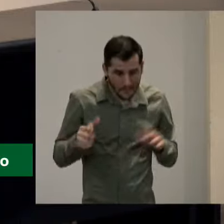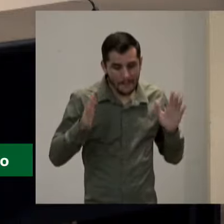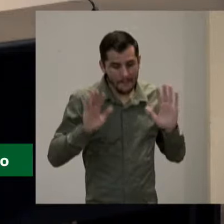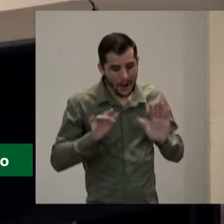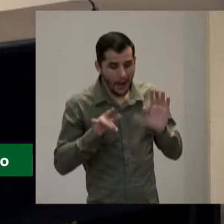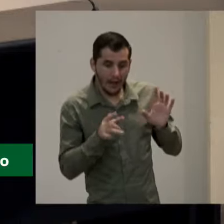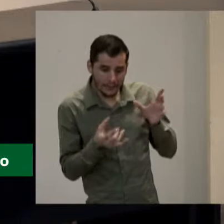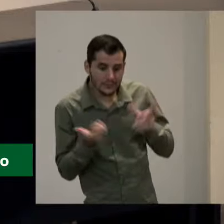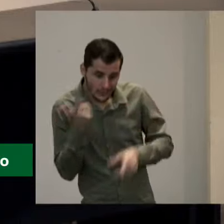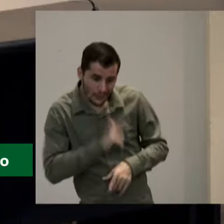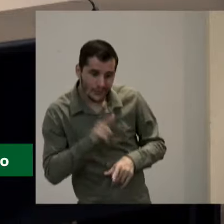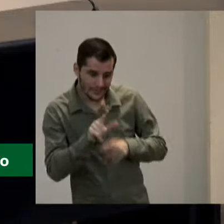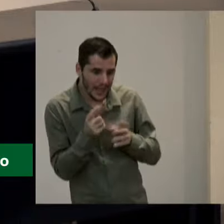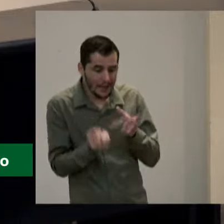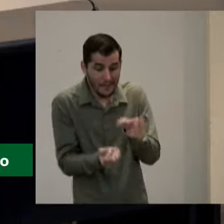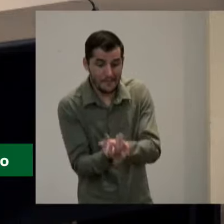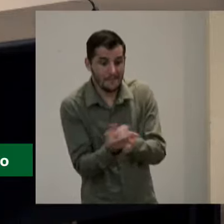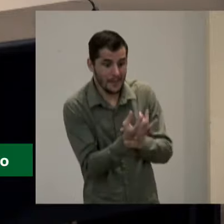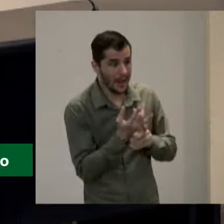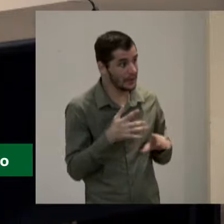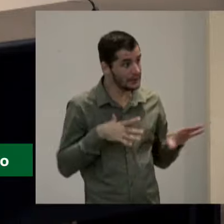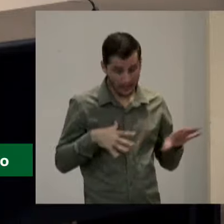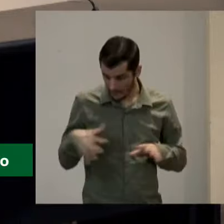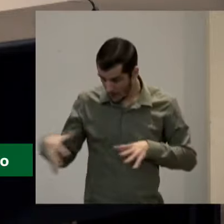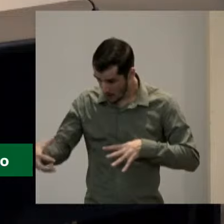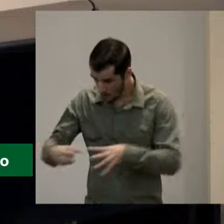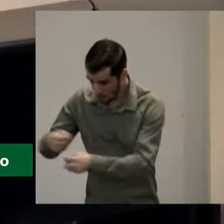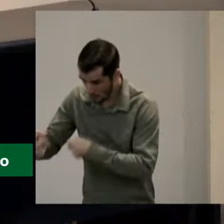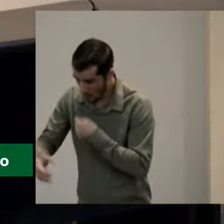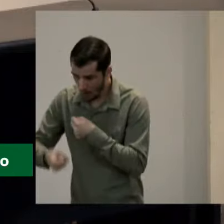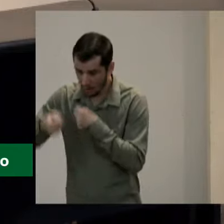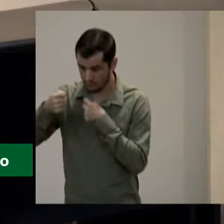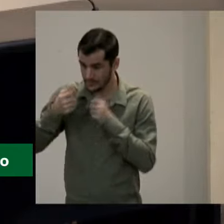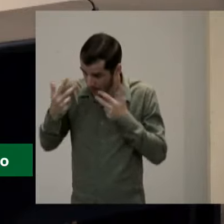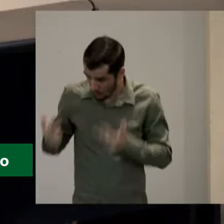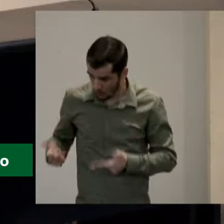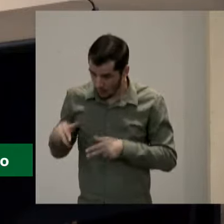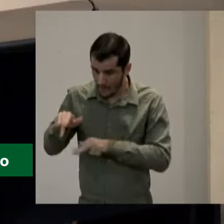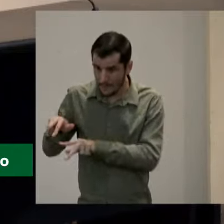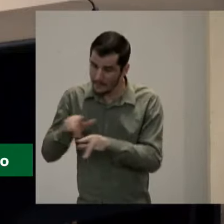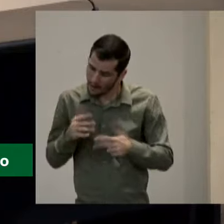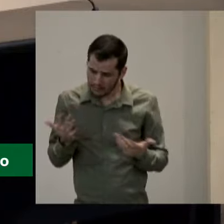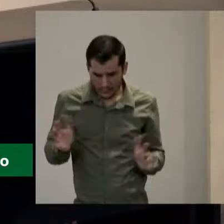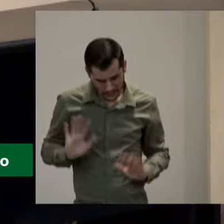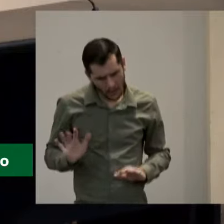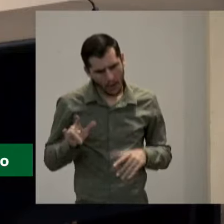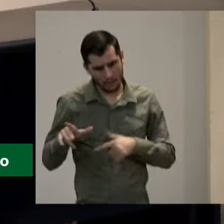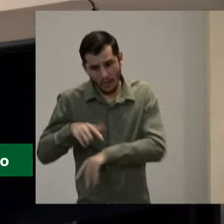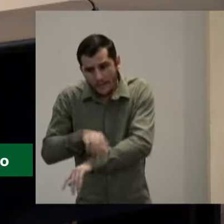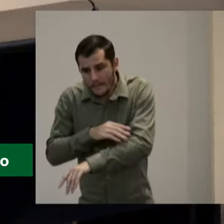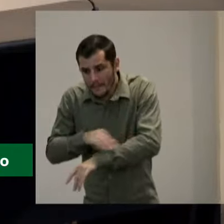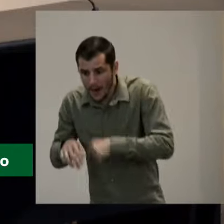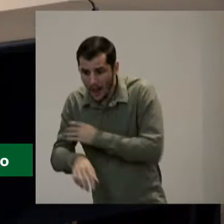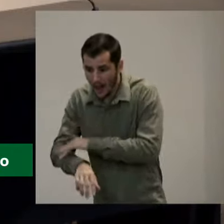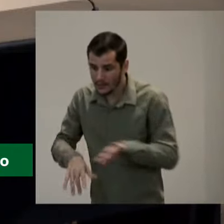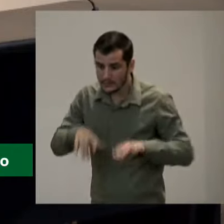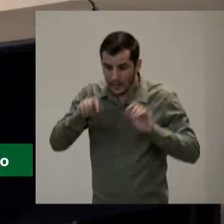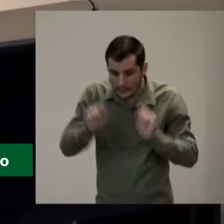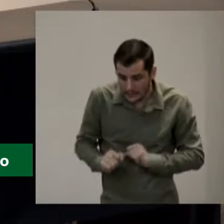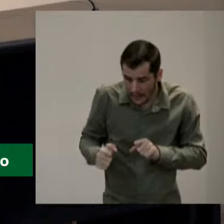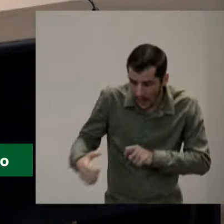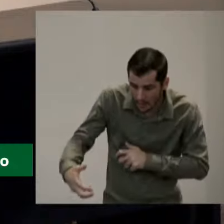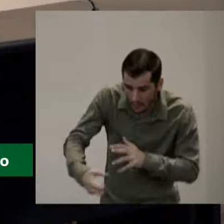Colhia com a mesma expertise que seus irmãos? Não. Eu não tenho os dois braços, eu não colho. Não tinha condições de colher com a